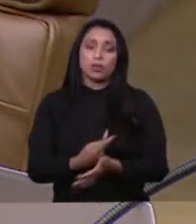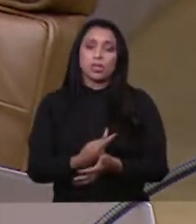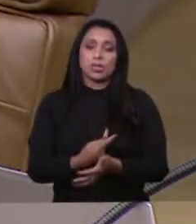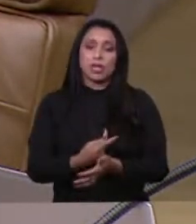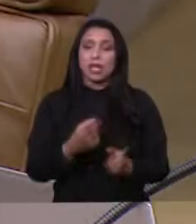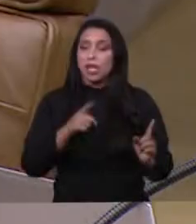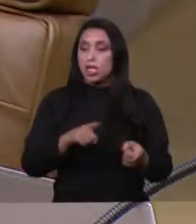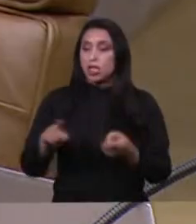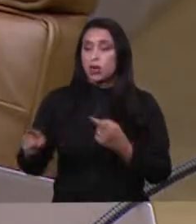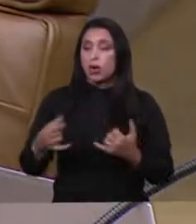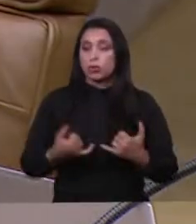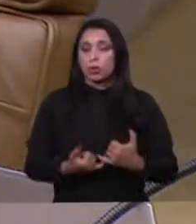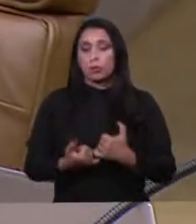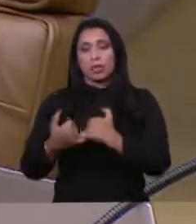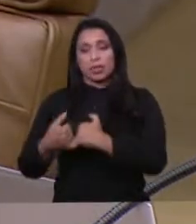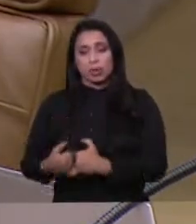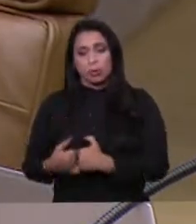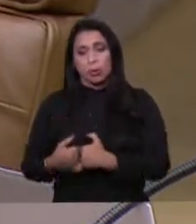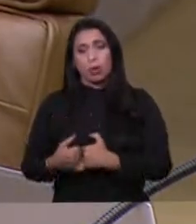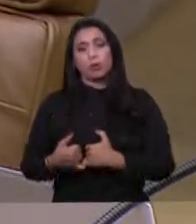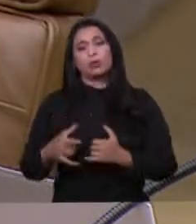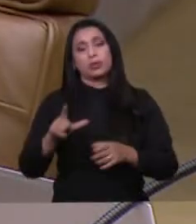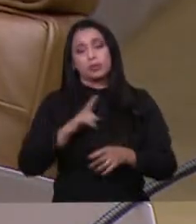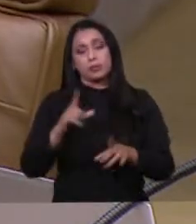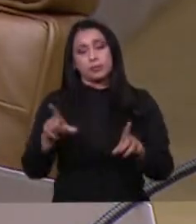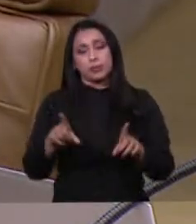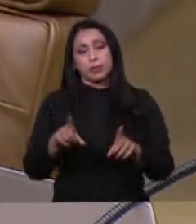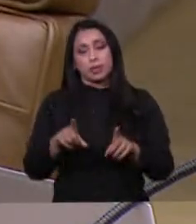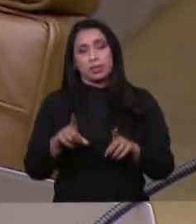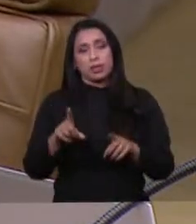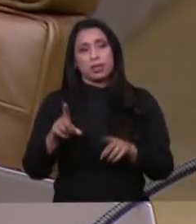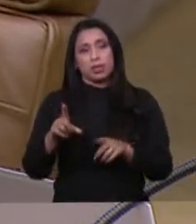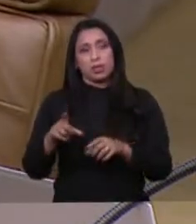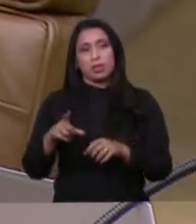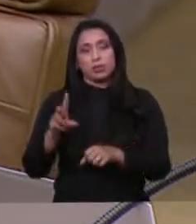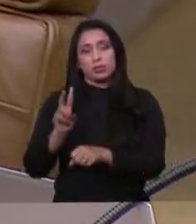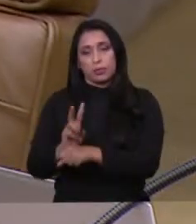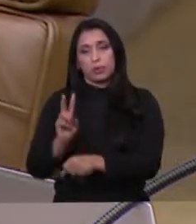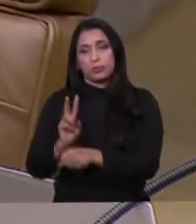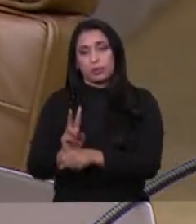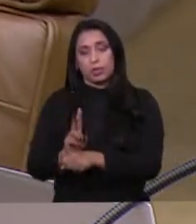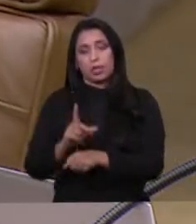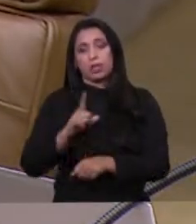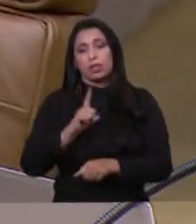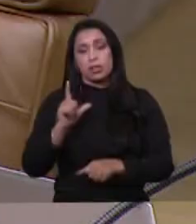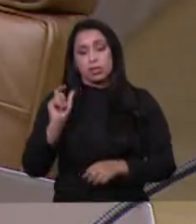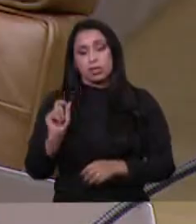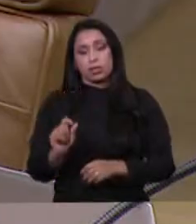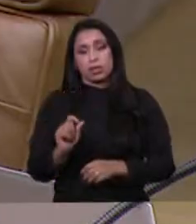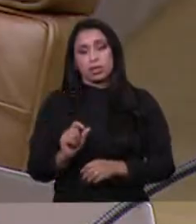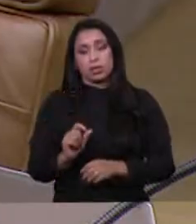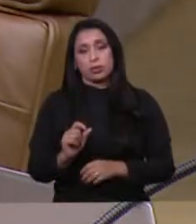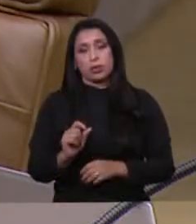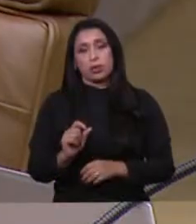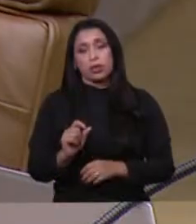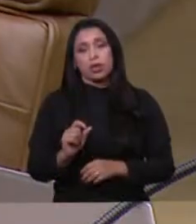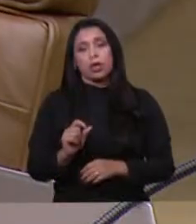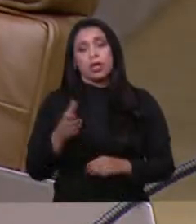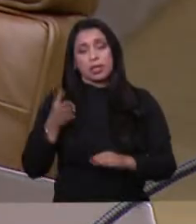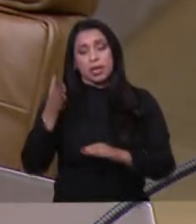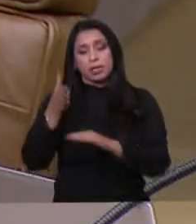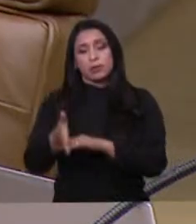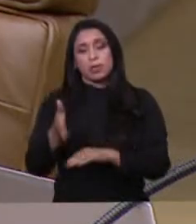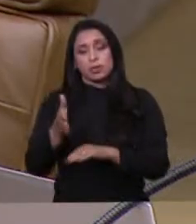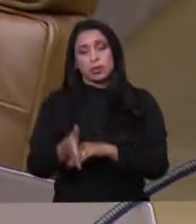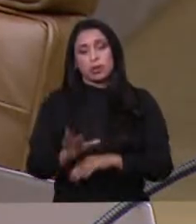realmente do dano qualificado pela violência. Ficou demonstrado o ingresso dessas pessoas. Não é